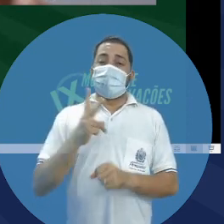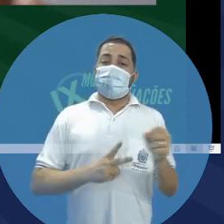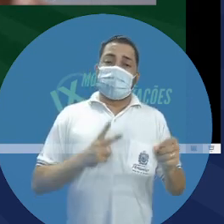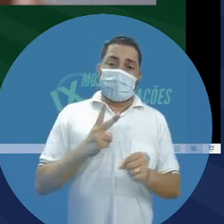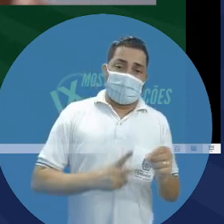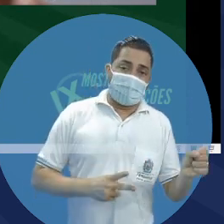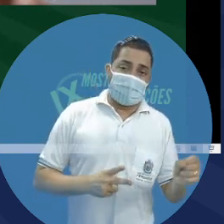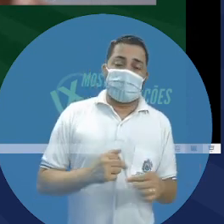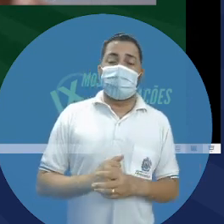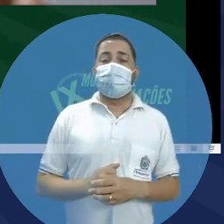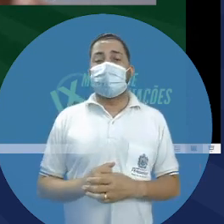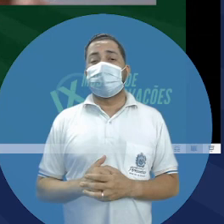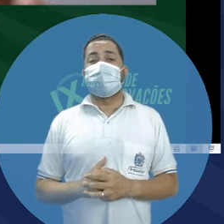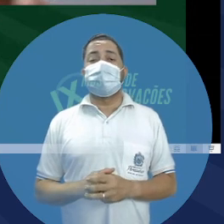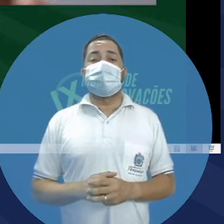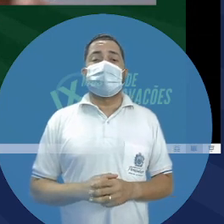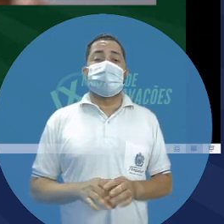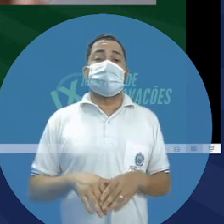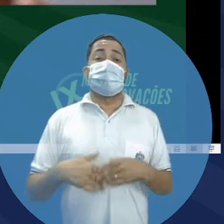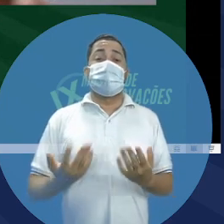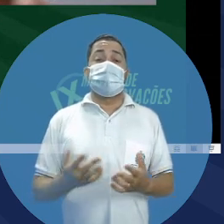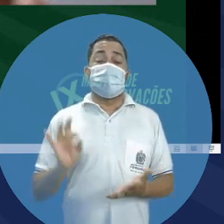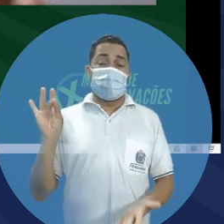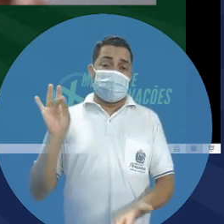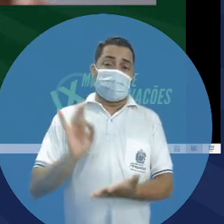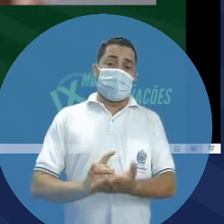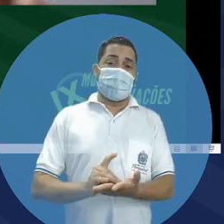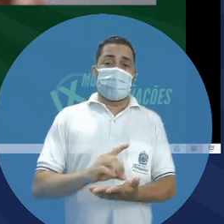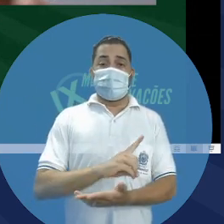feminicídio, bem evidente nos dias atuais.